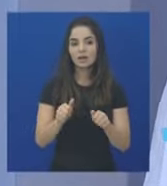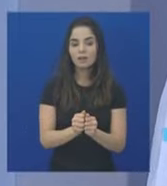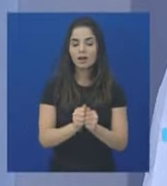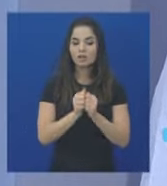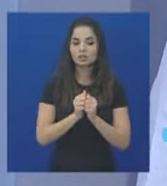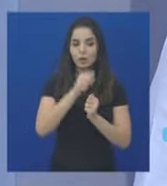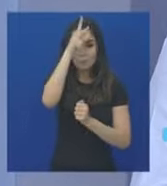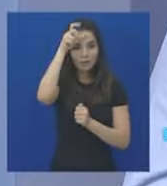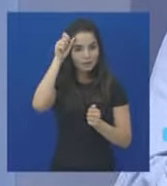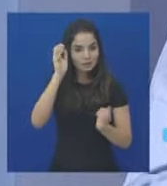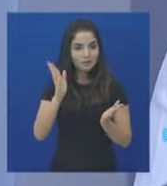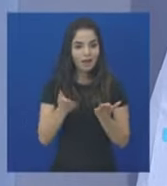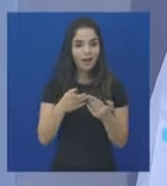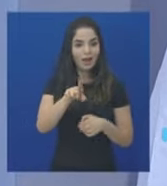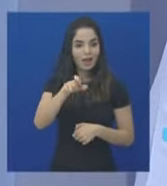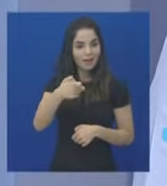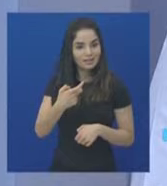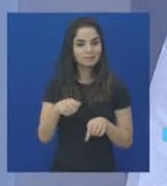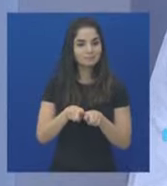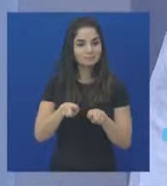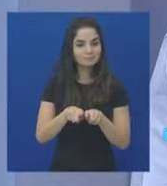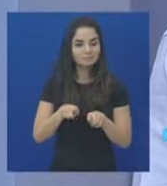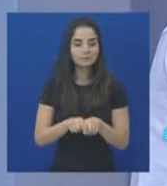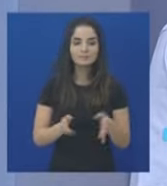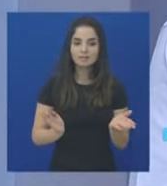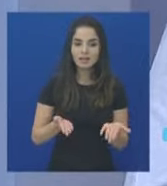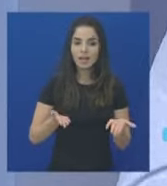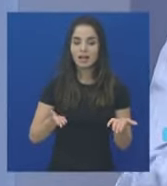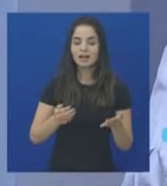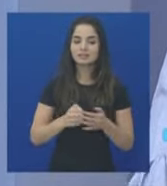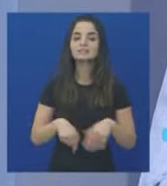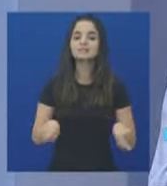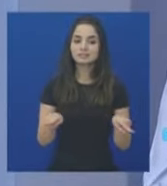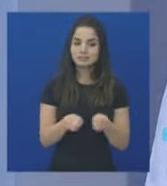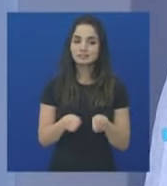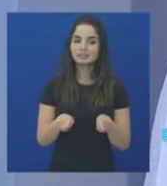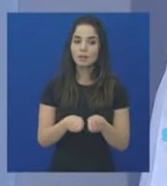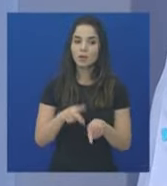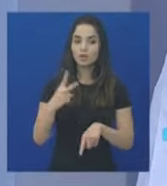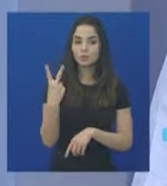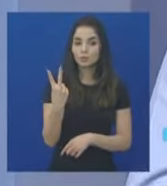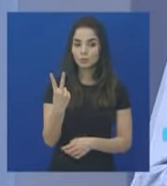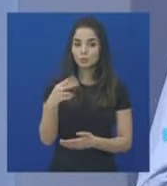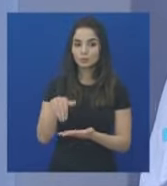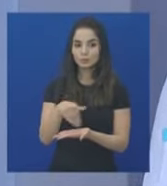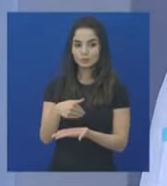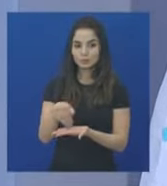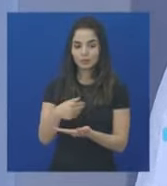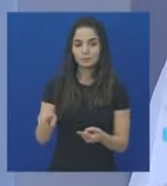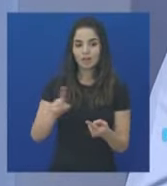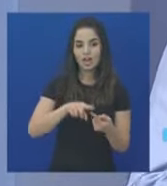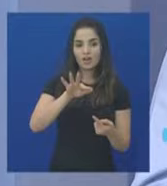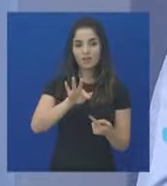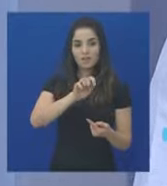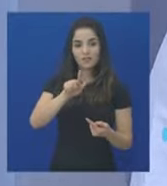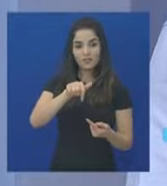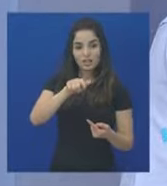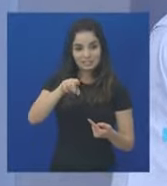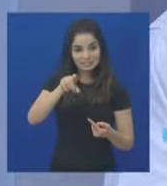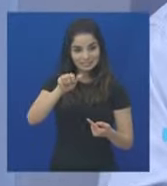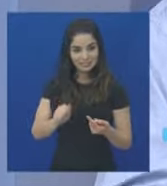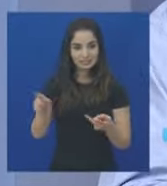e do ex-prefeito. No atual governo, o Valdemir Mendes ocupou duas secretarias. Secretaria de Fazenda e a